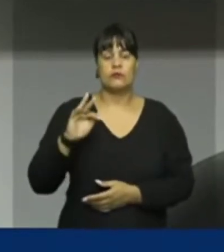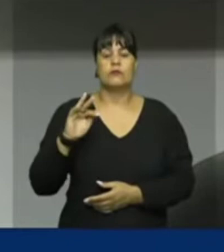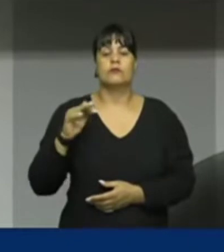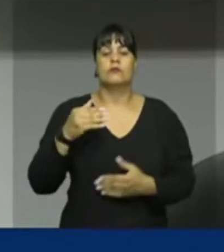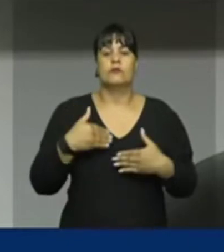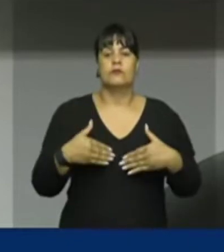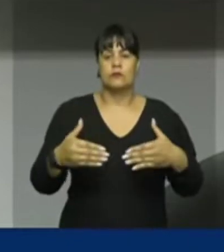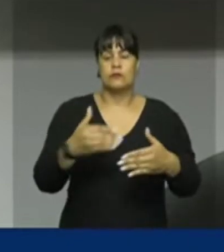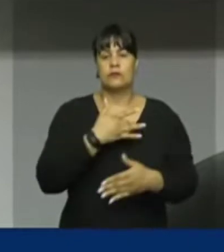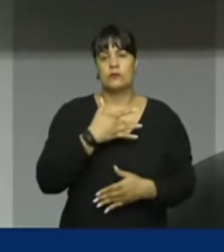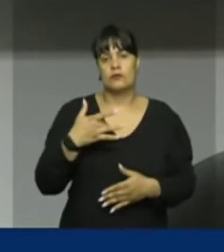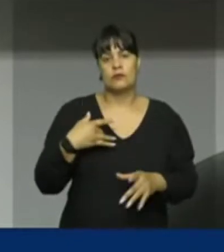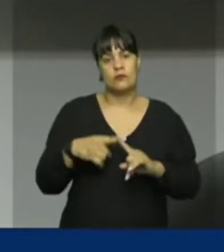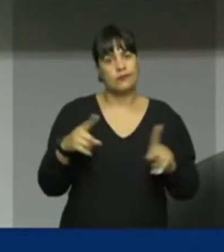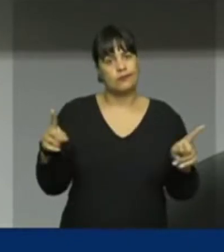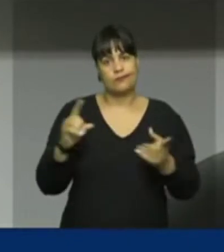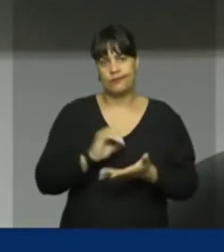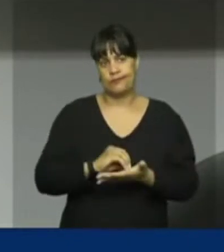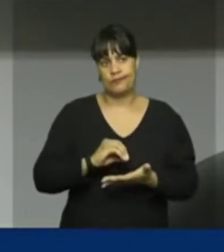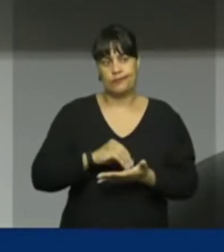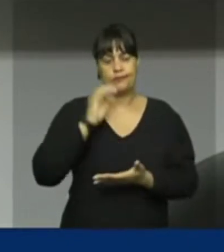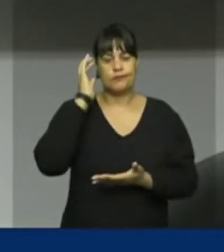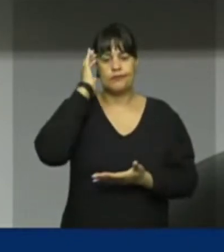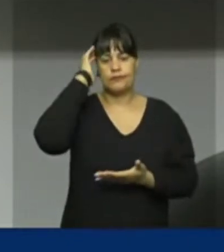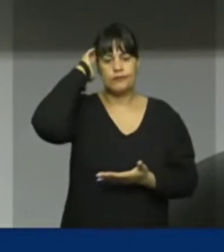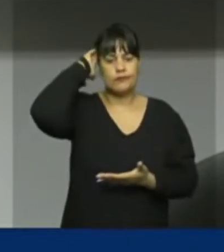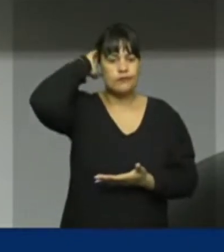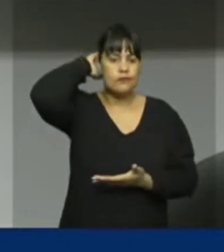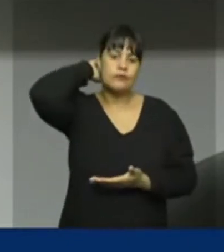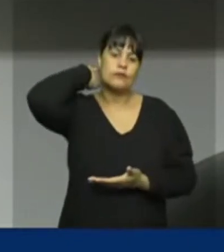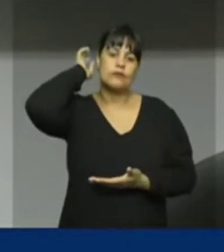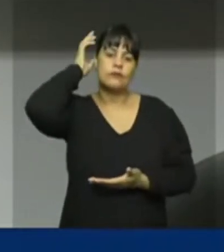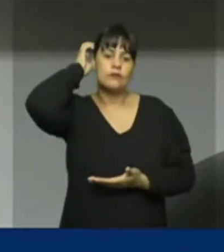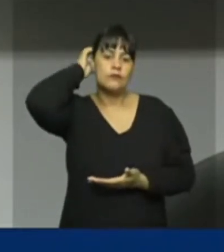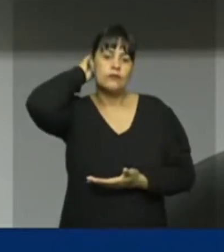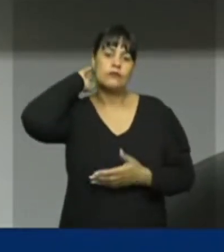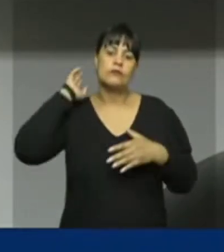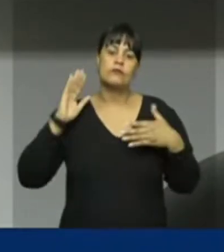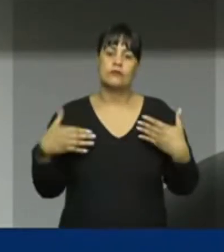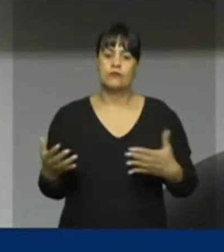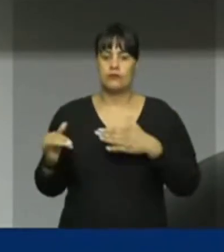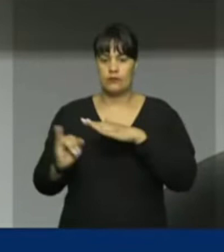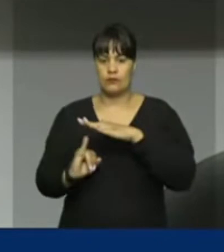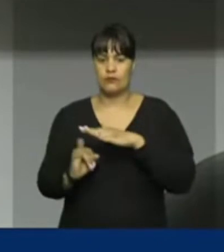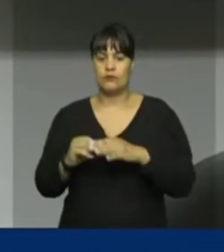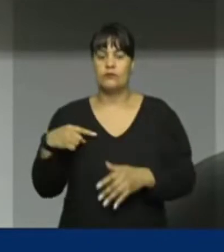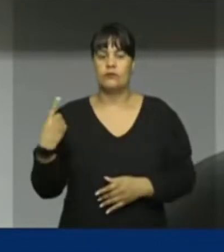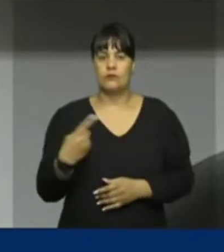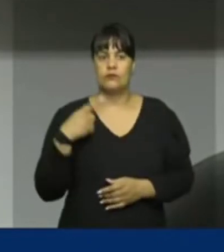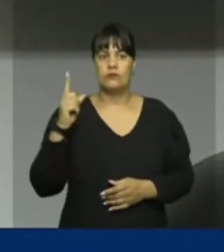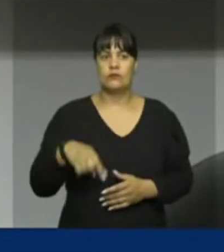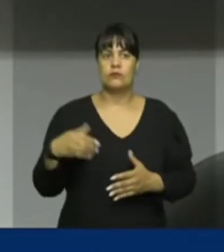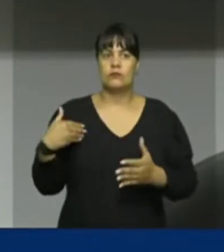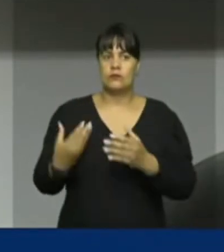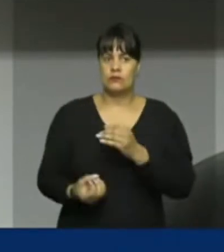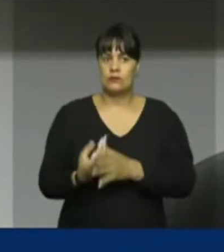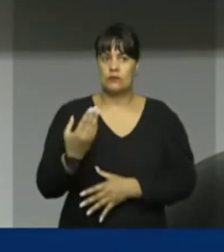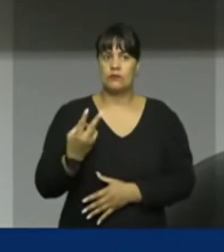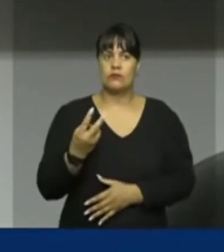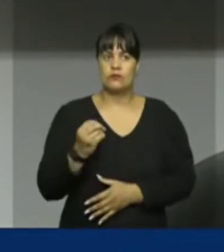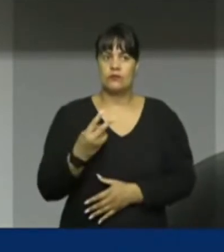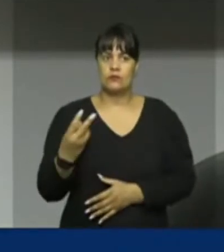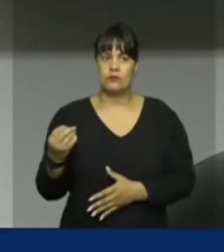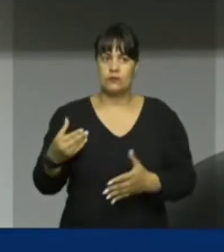não tem feito. O Desinstitute é uma organização da sociedade civil, recentemente criada em 2020, mas que de 2020 para